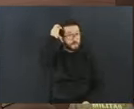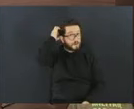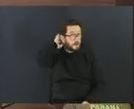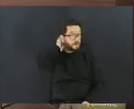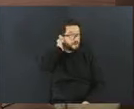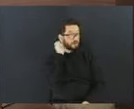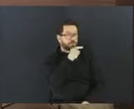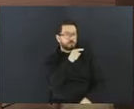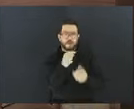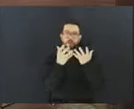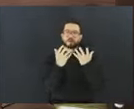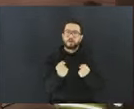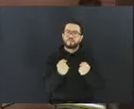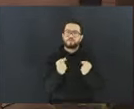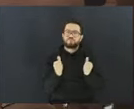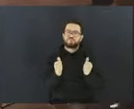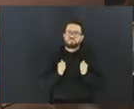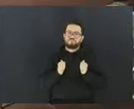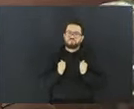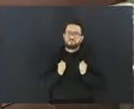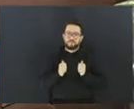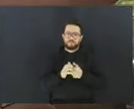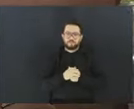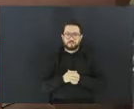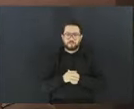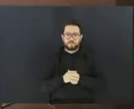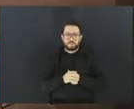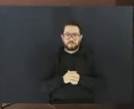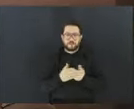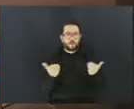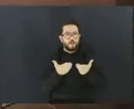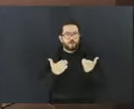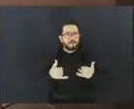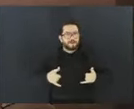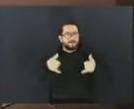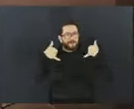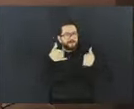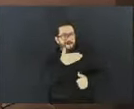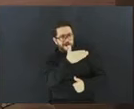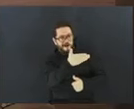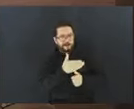abriu mão da fala, e hoje é o seu aniversário. Muito obrigado, vereador Oscalino.